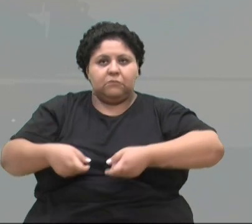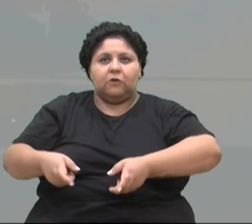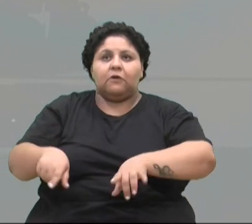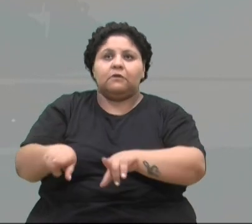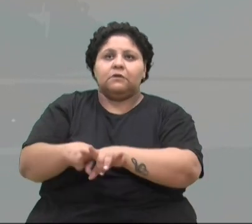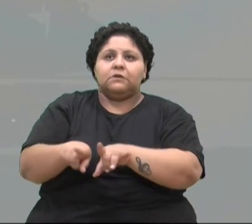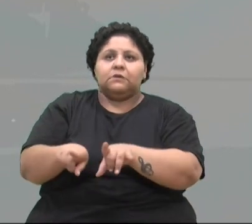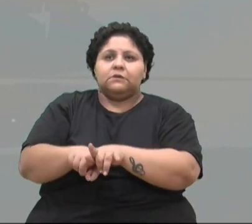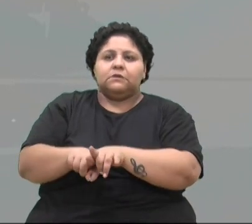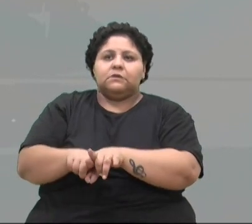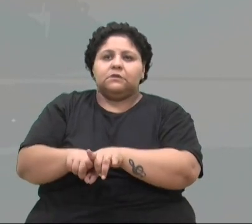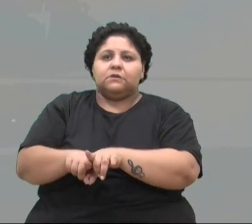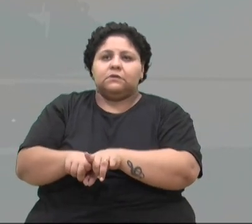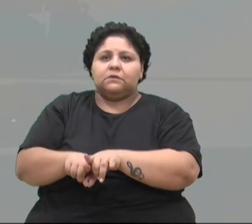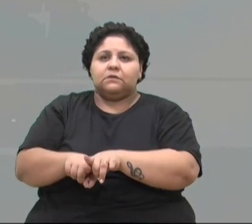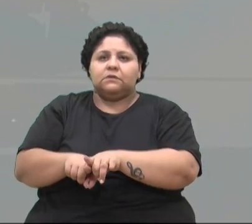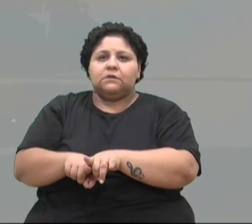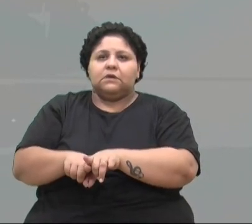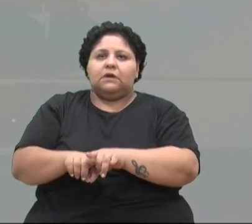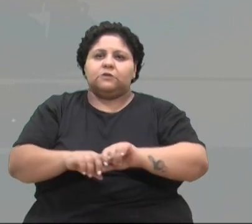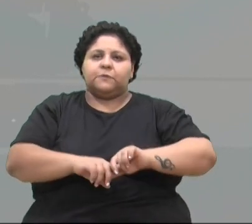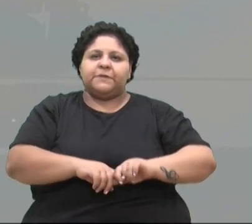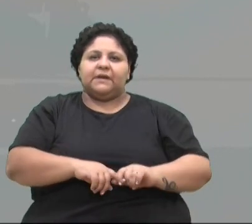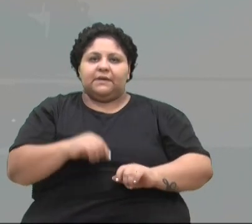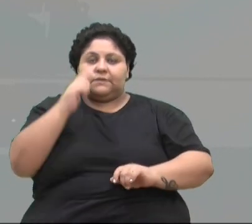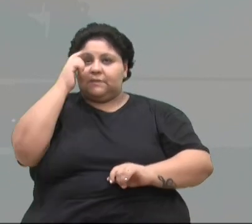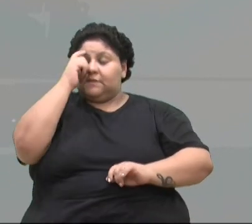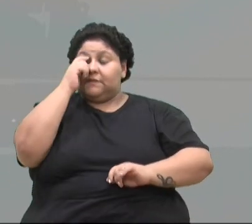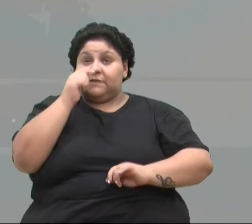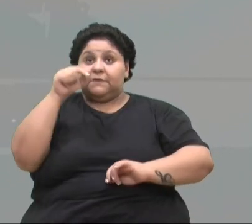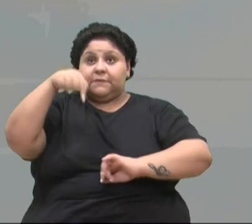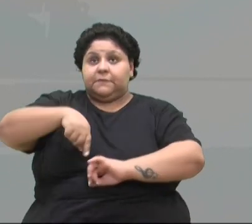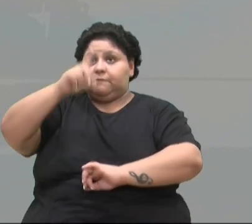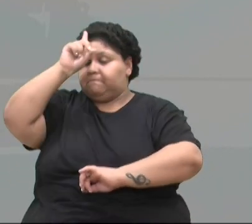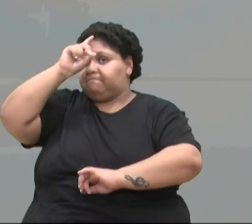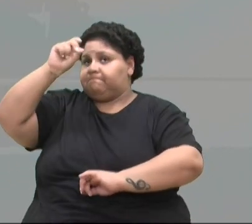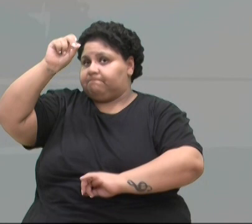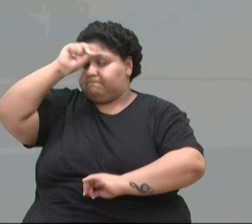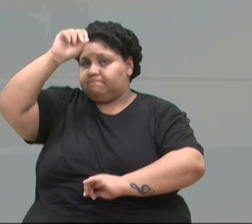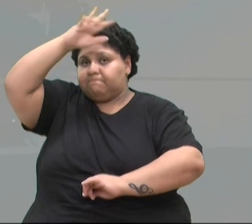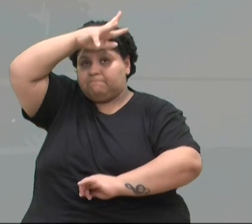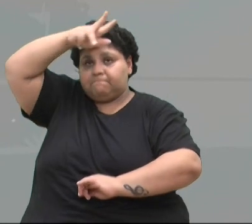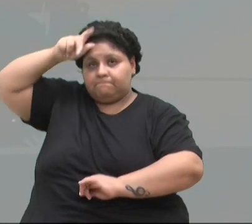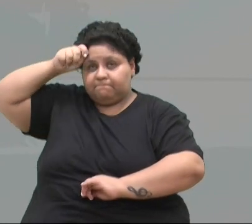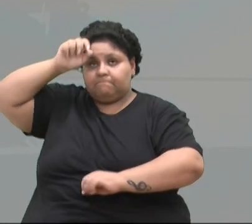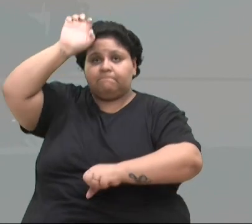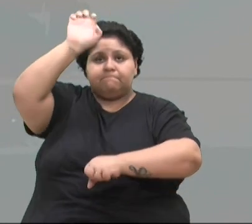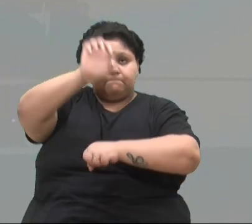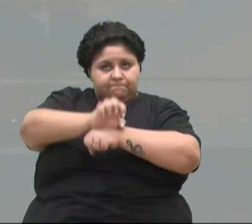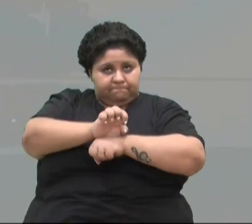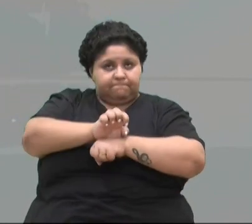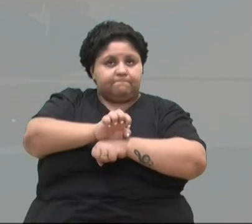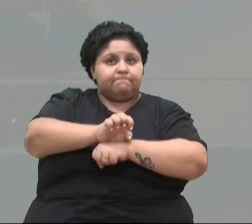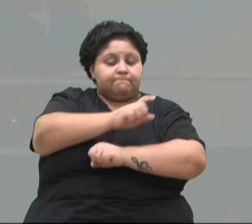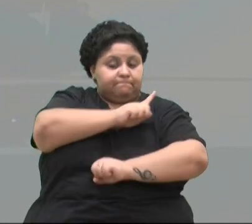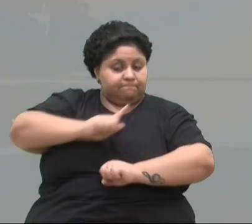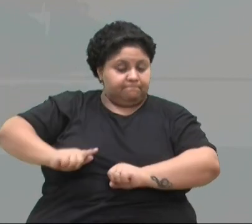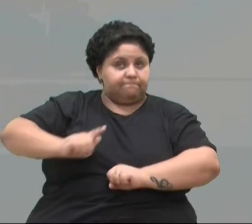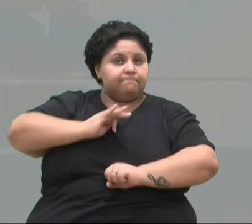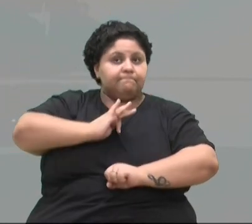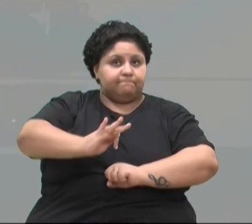subvenção, então, os recursos que são aportados nos hospitais caxienses, pelo município, pelo Estado e pelo governo